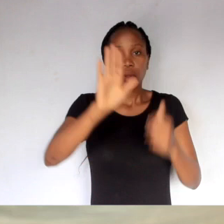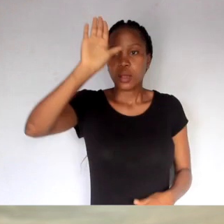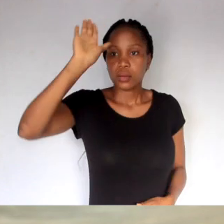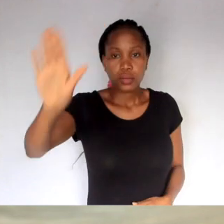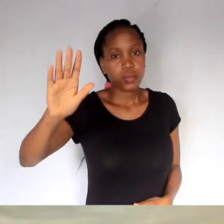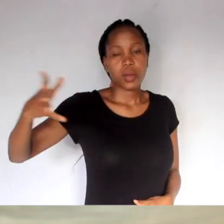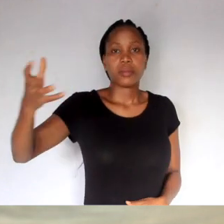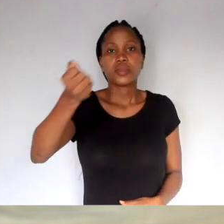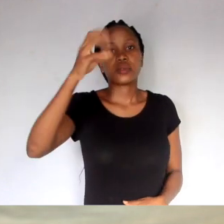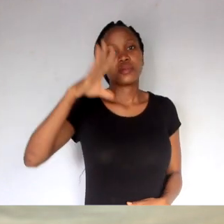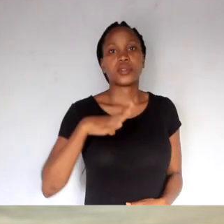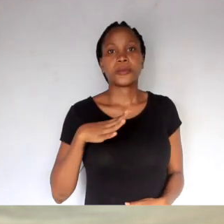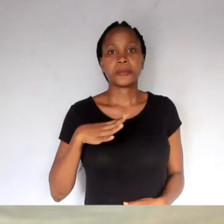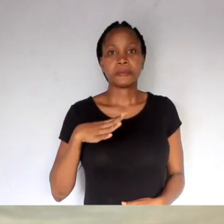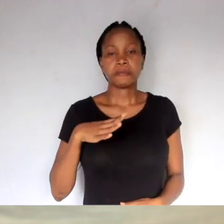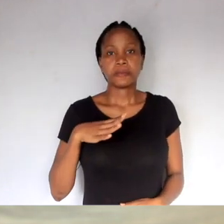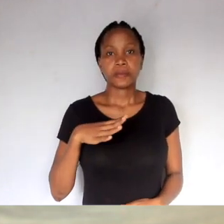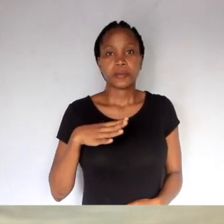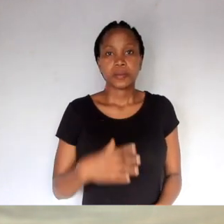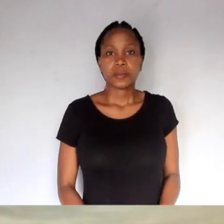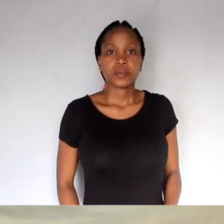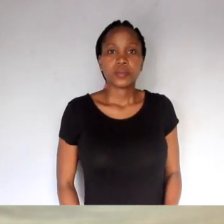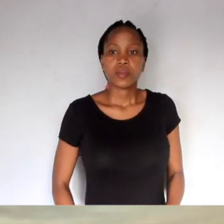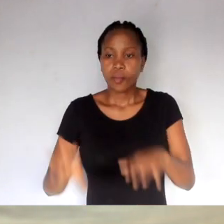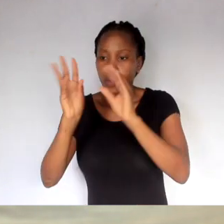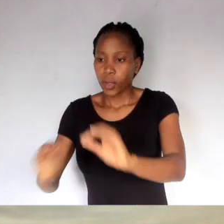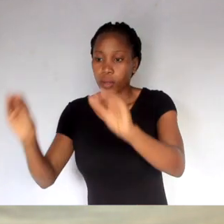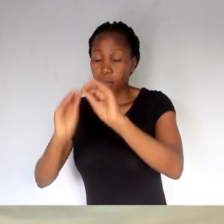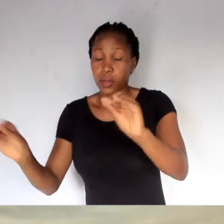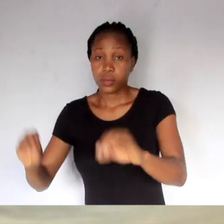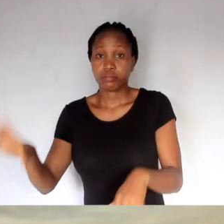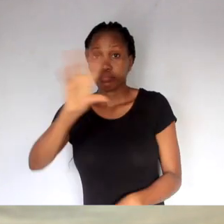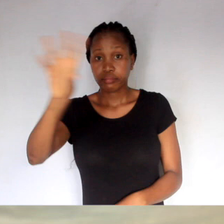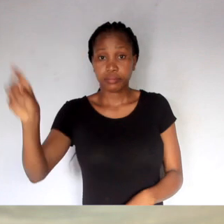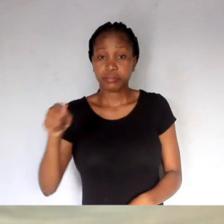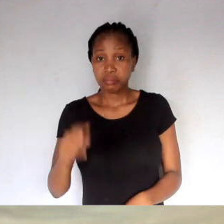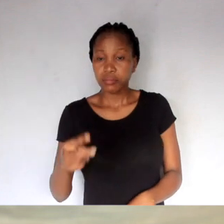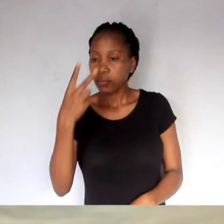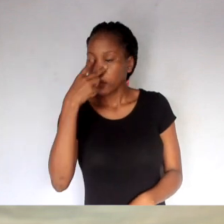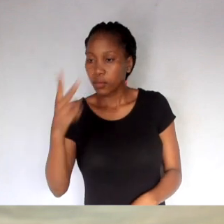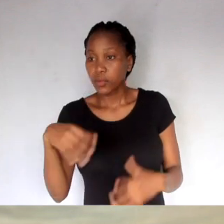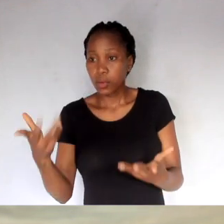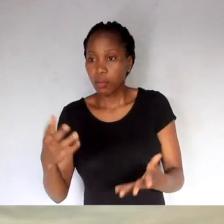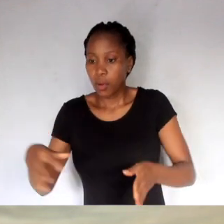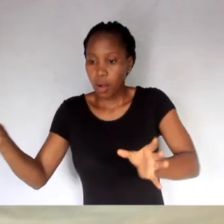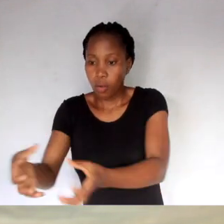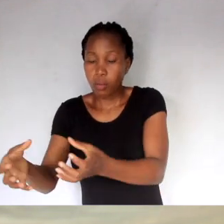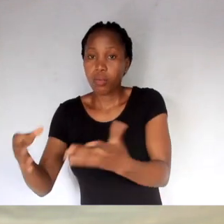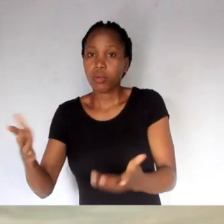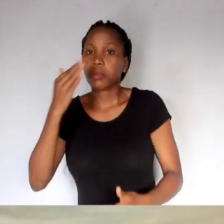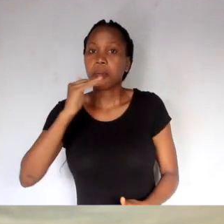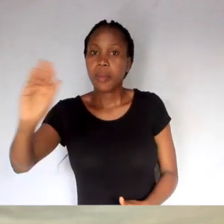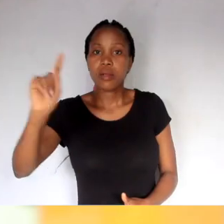Educação para Todos é tida e é vista até hoje como uma das melhores redes da sociedade civil